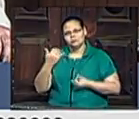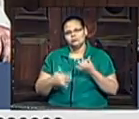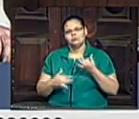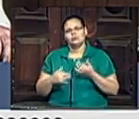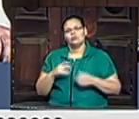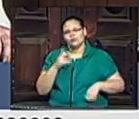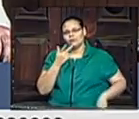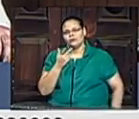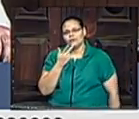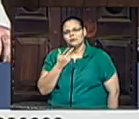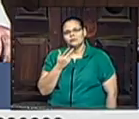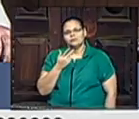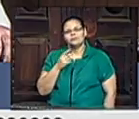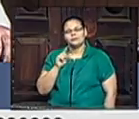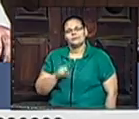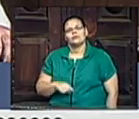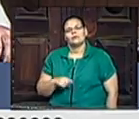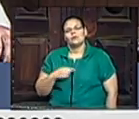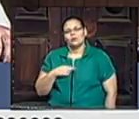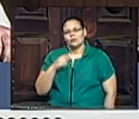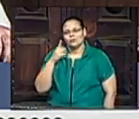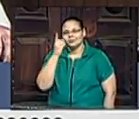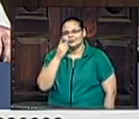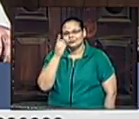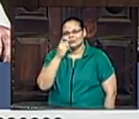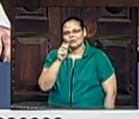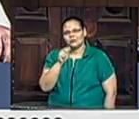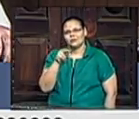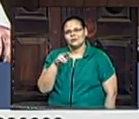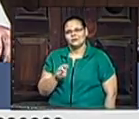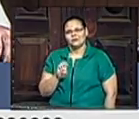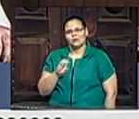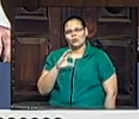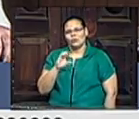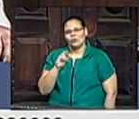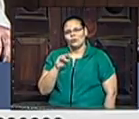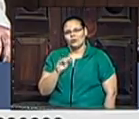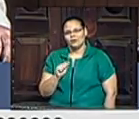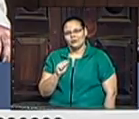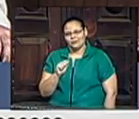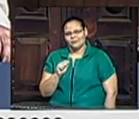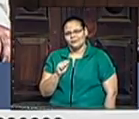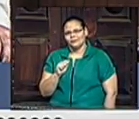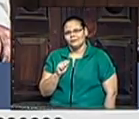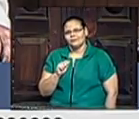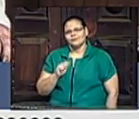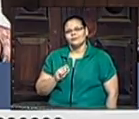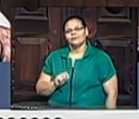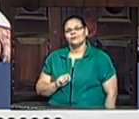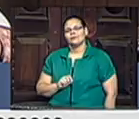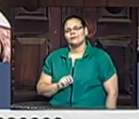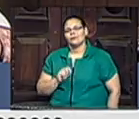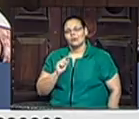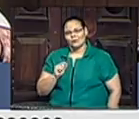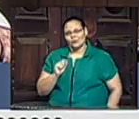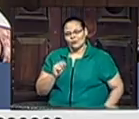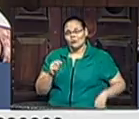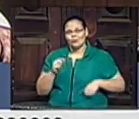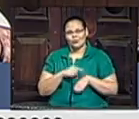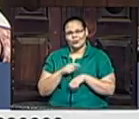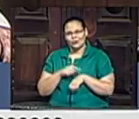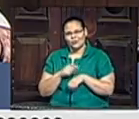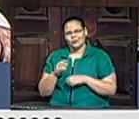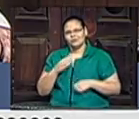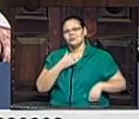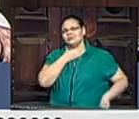Como fala o deputado André Correia, esse pacto de travessia, num momento de